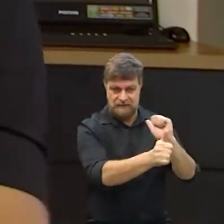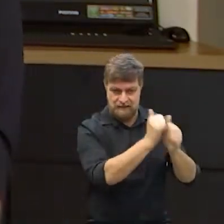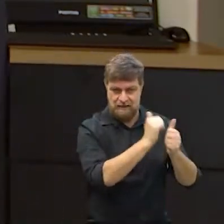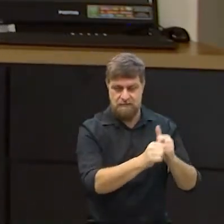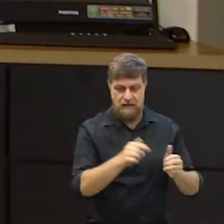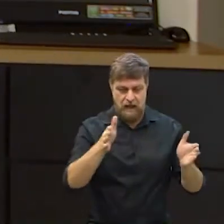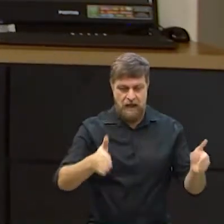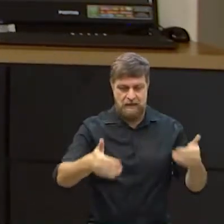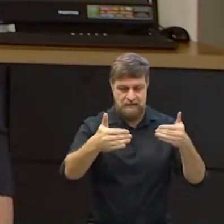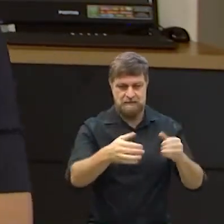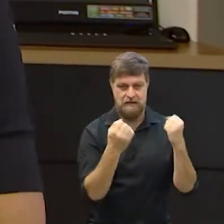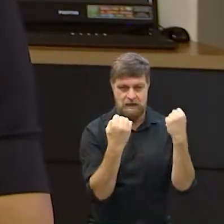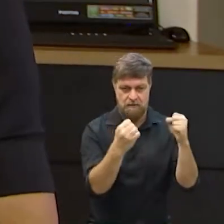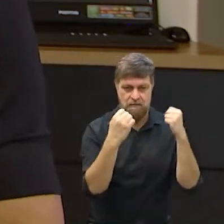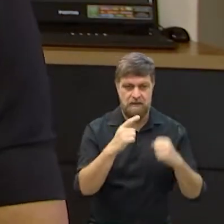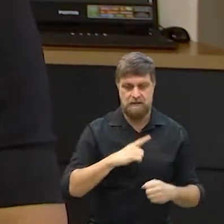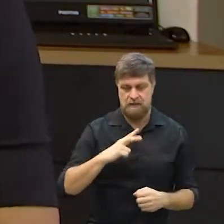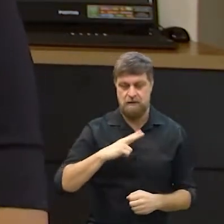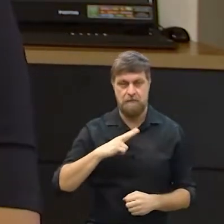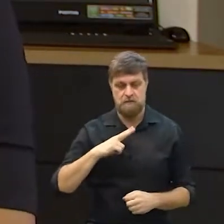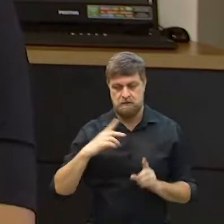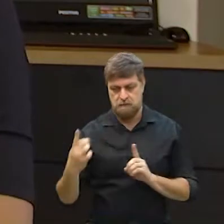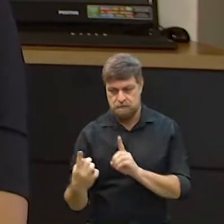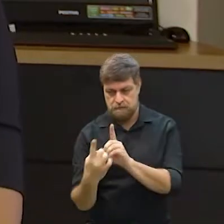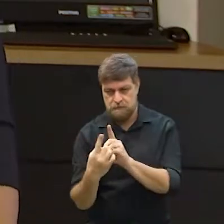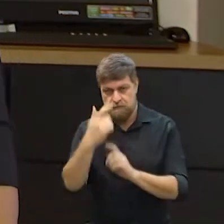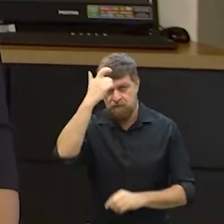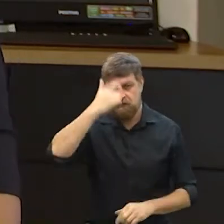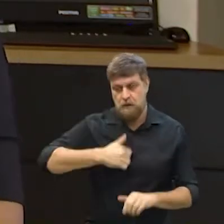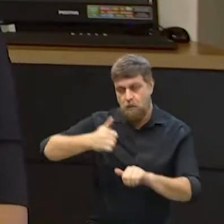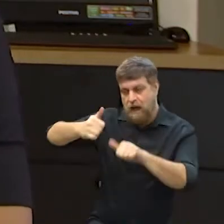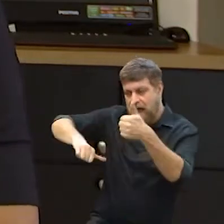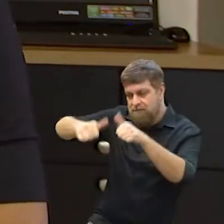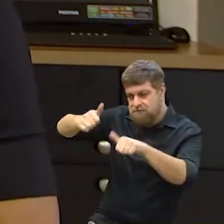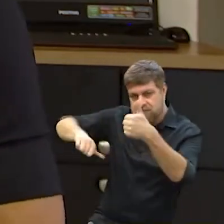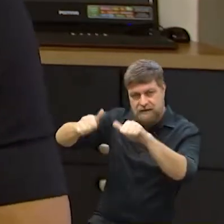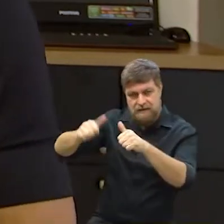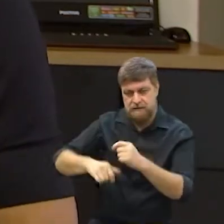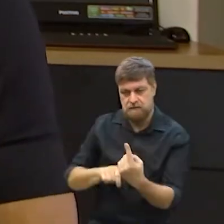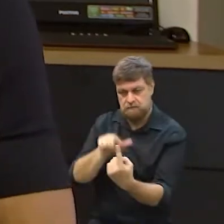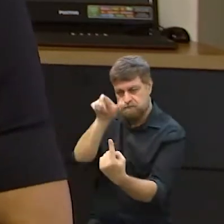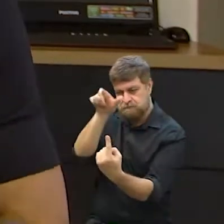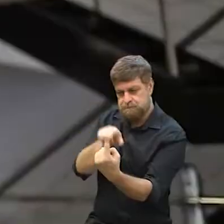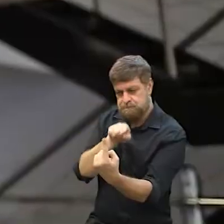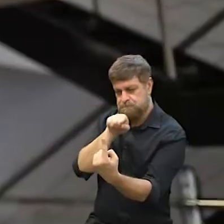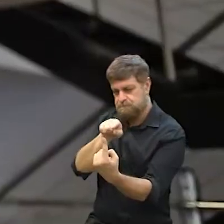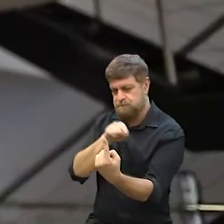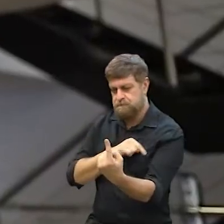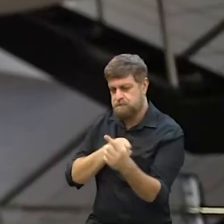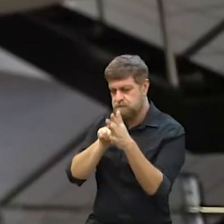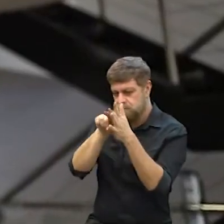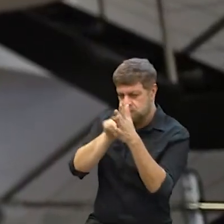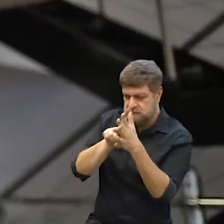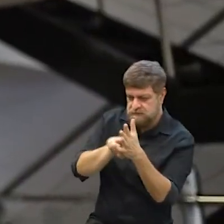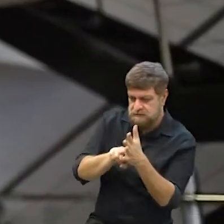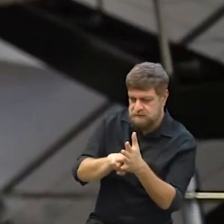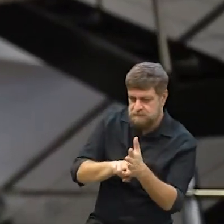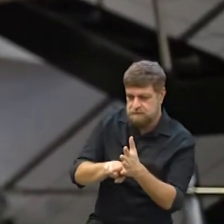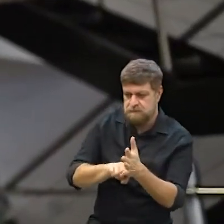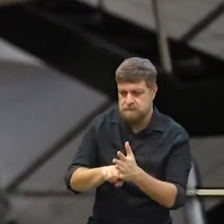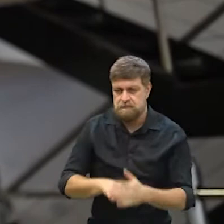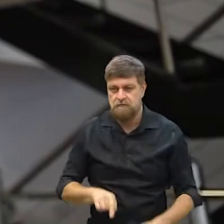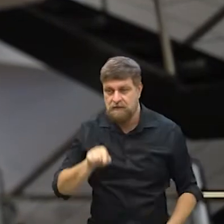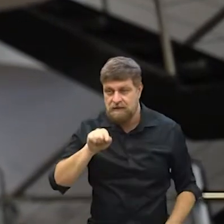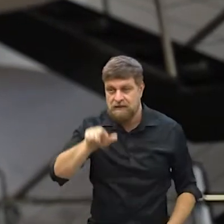né, dentro da academia, é personal trainer, o meu trabalho como avaliador físico para que faça, então, uma análise corporal